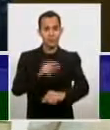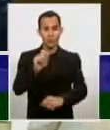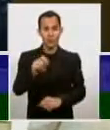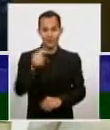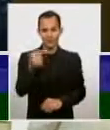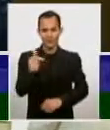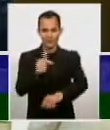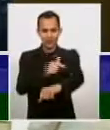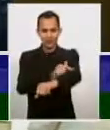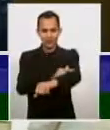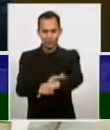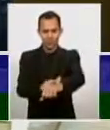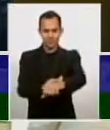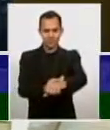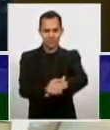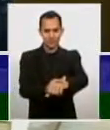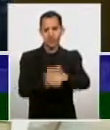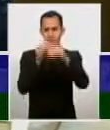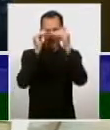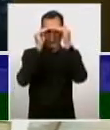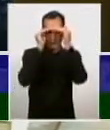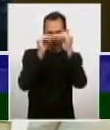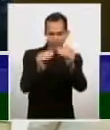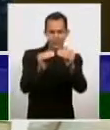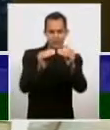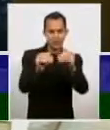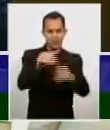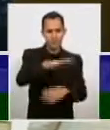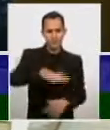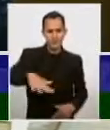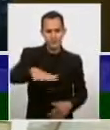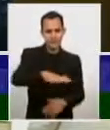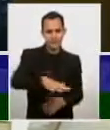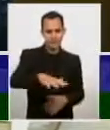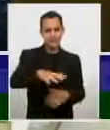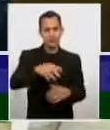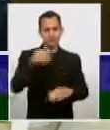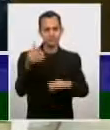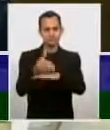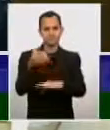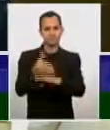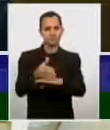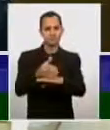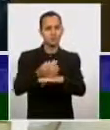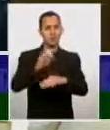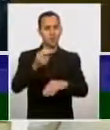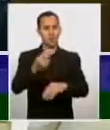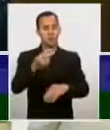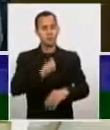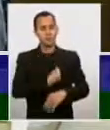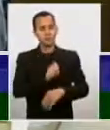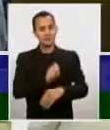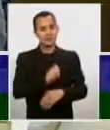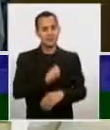a educação suficiente para respeitar um ambiente que você circula ou que você